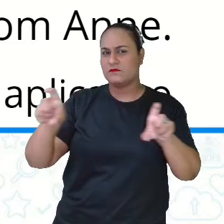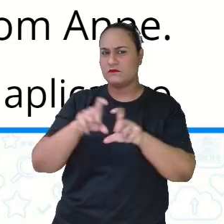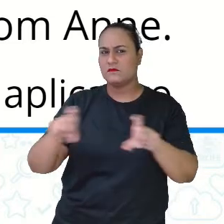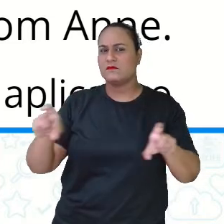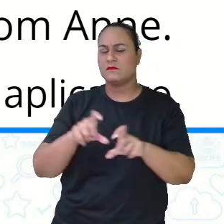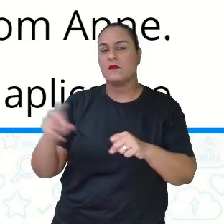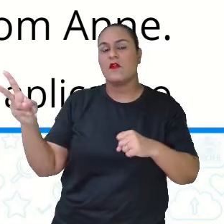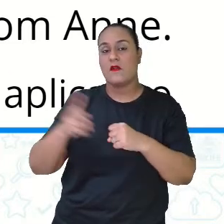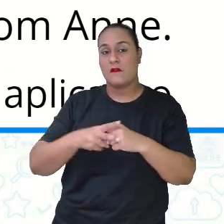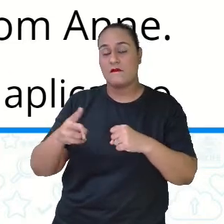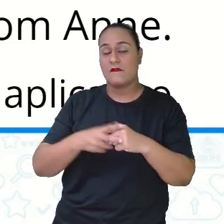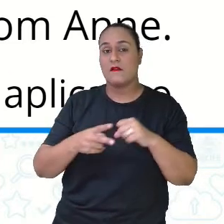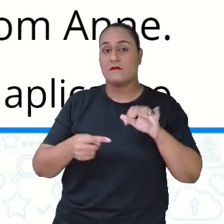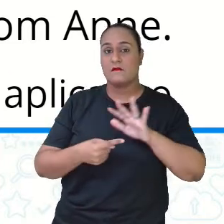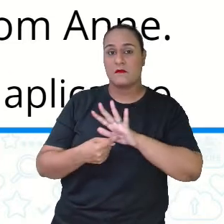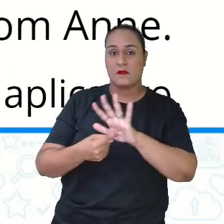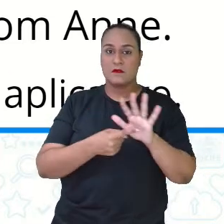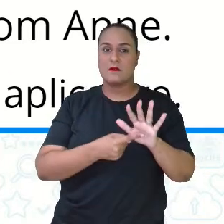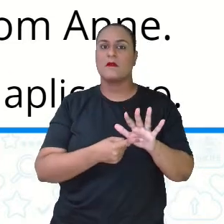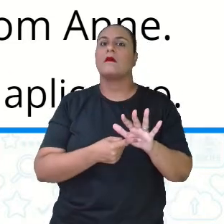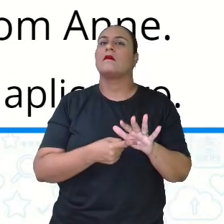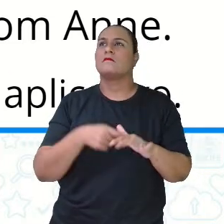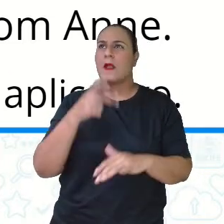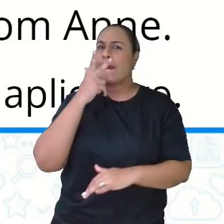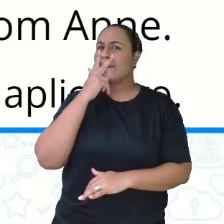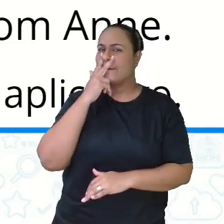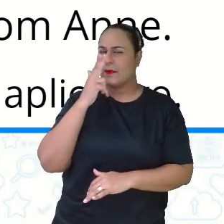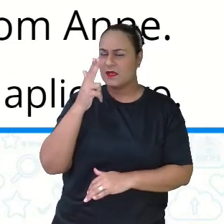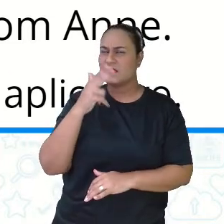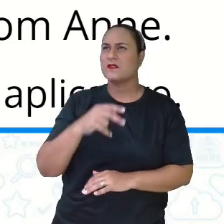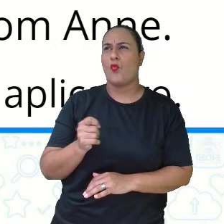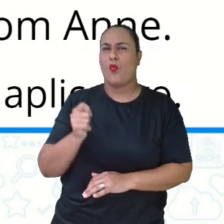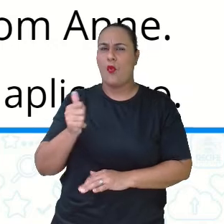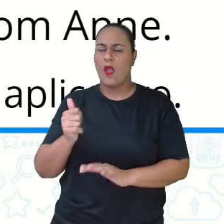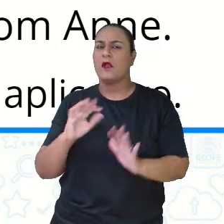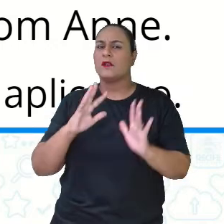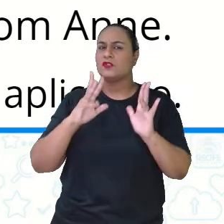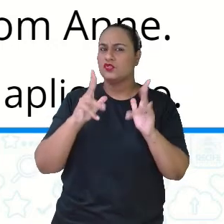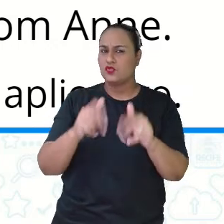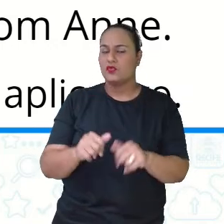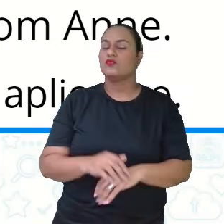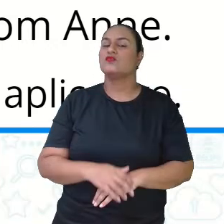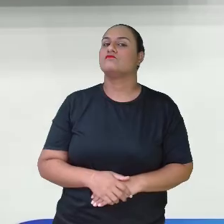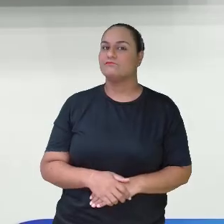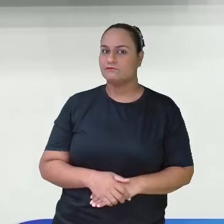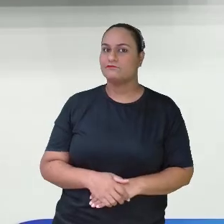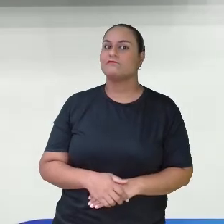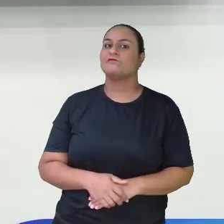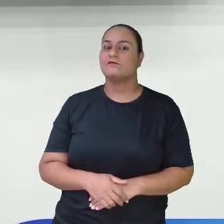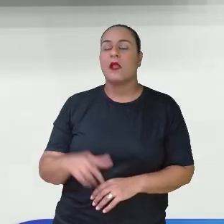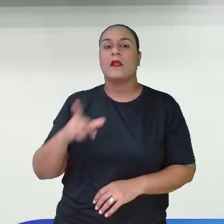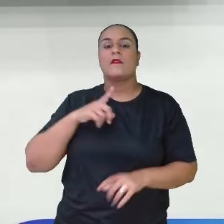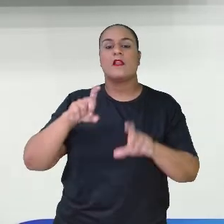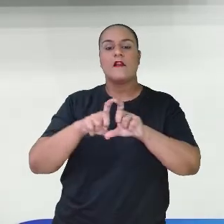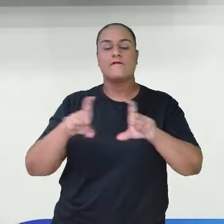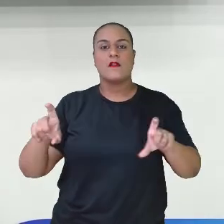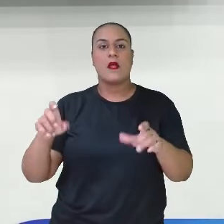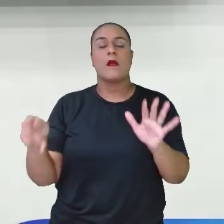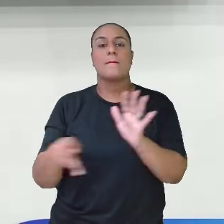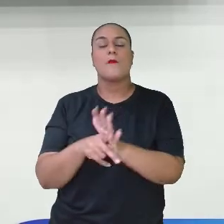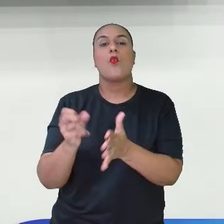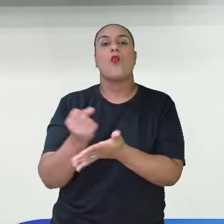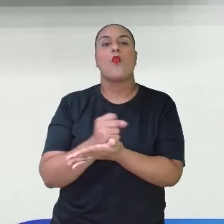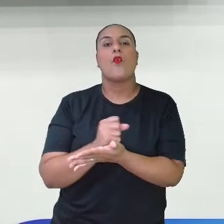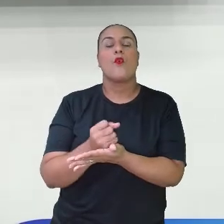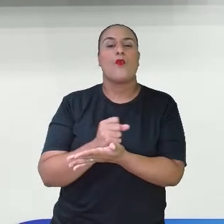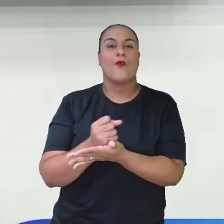os verbos que aparecem são bem parecidos, quase todos eles estavam na frase do jogo, não é? E aí,